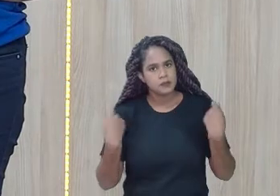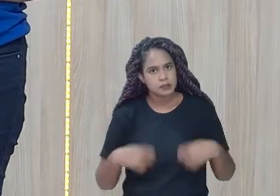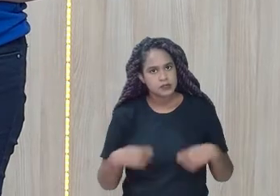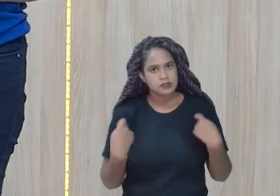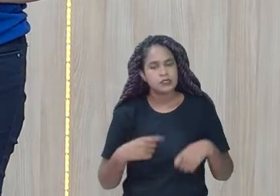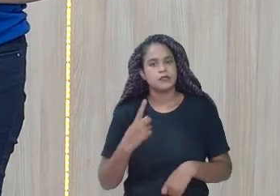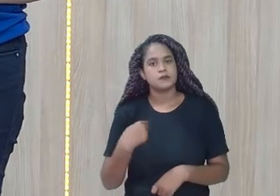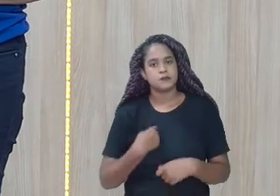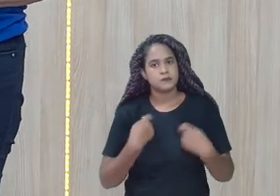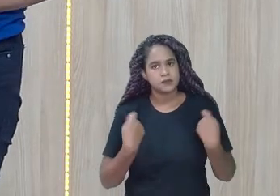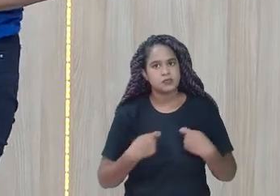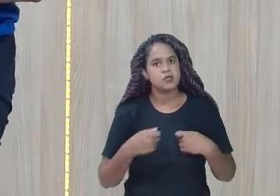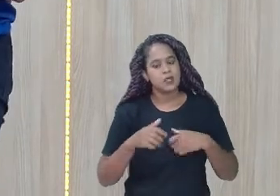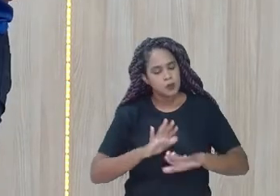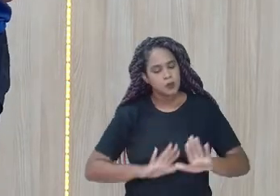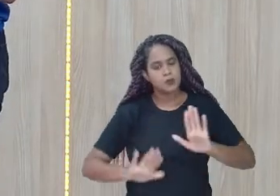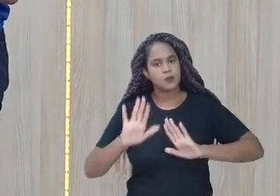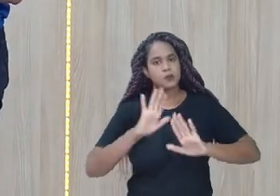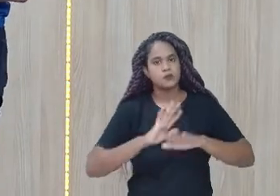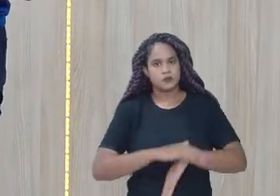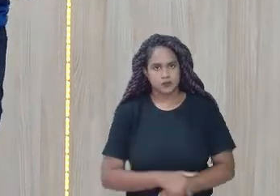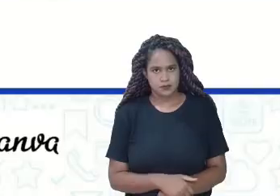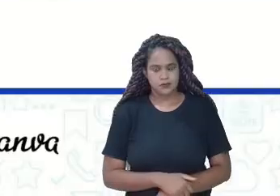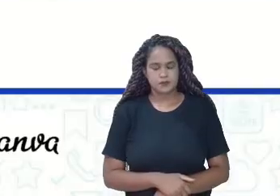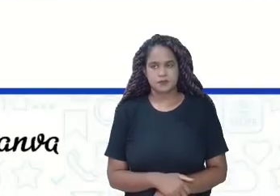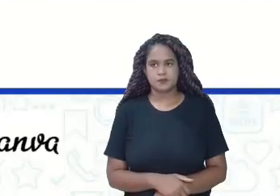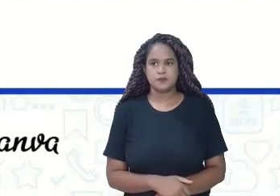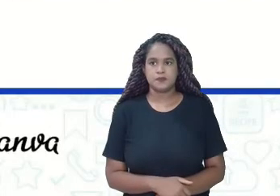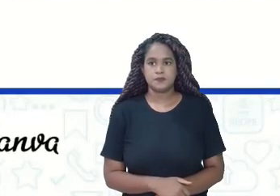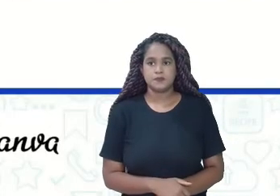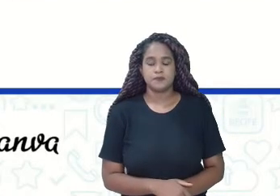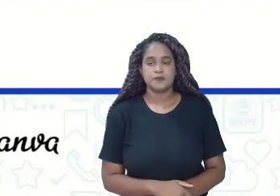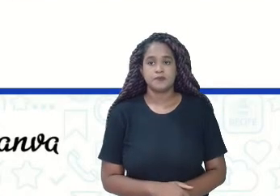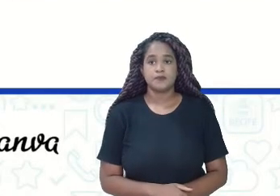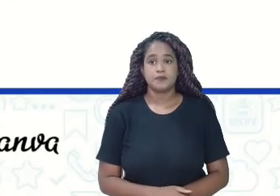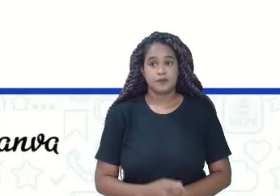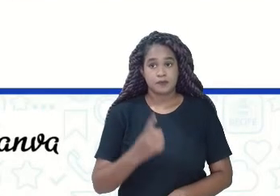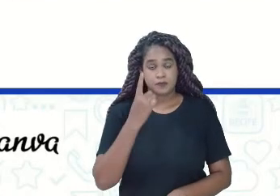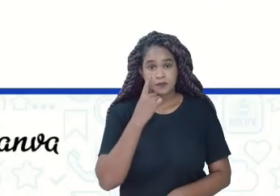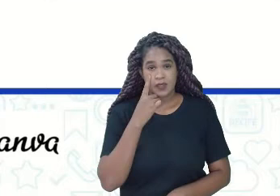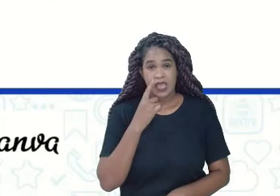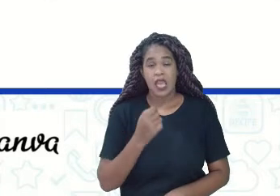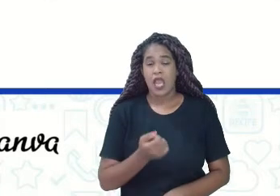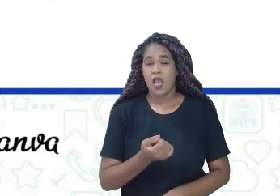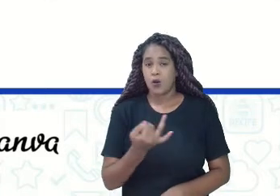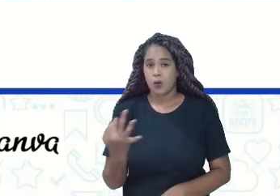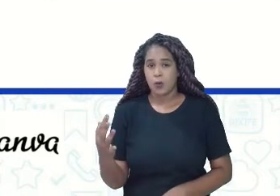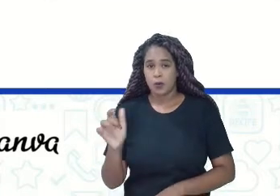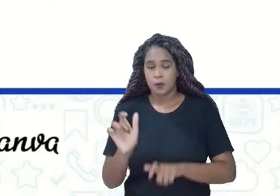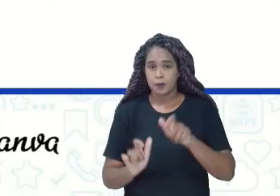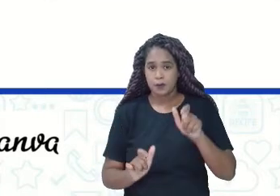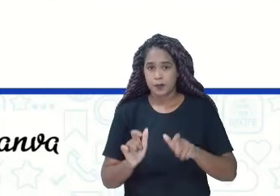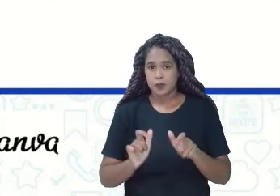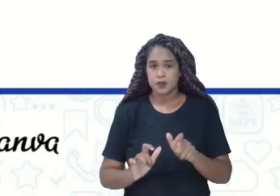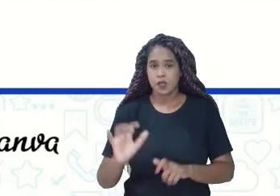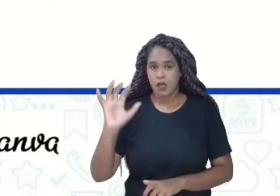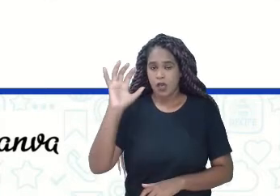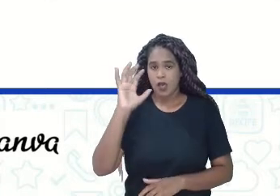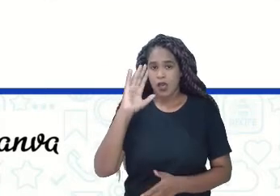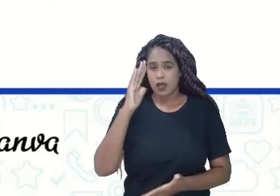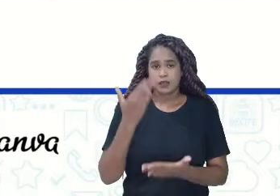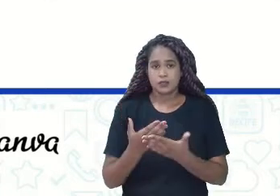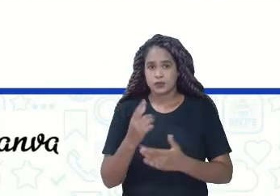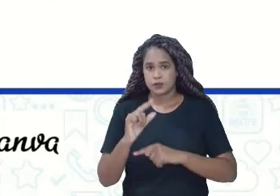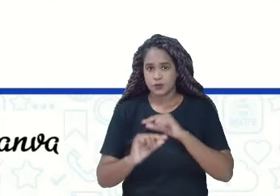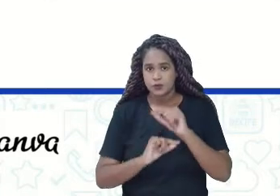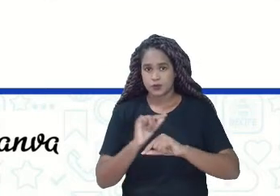ter bastante cuidado. Acredita-se que o HIV começou a circular em humanos por meio do